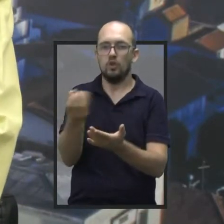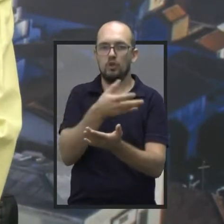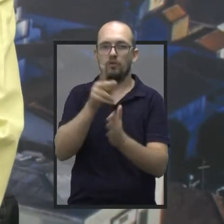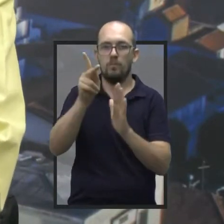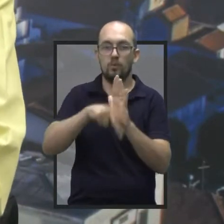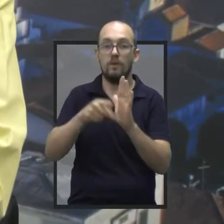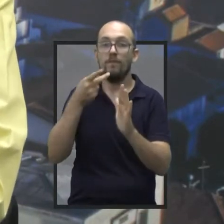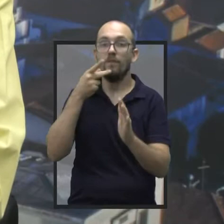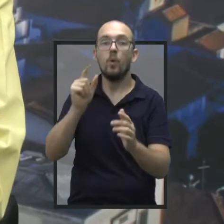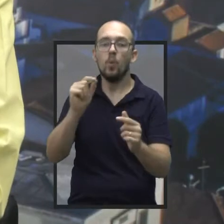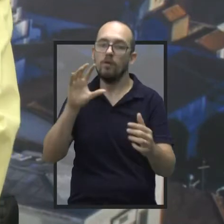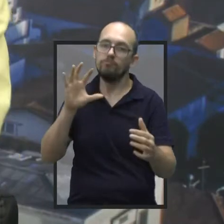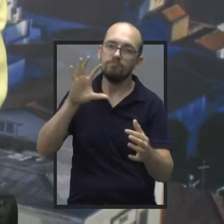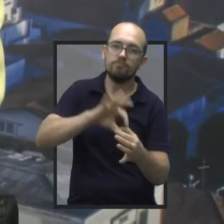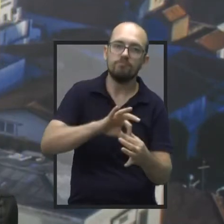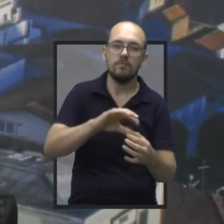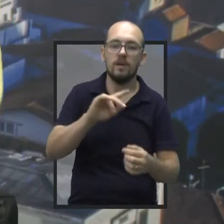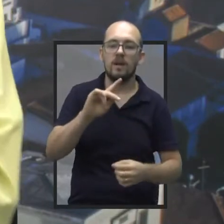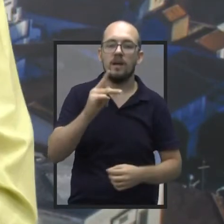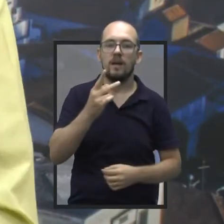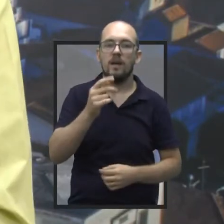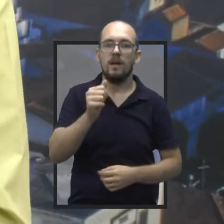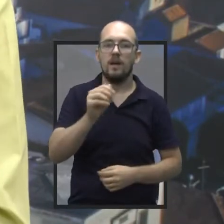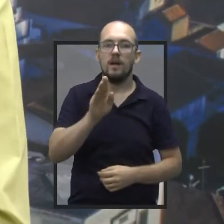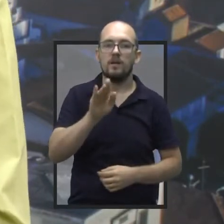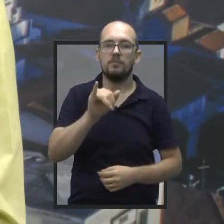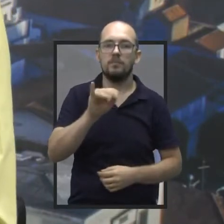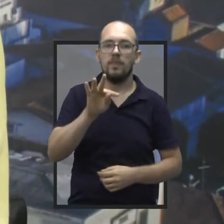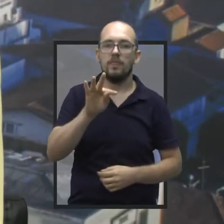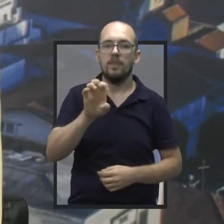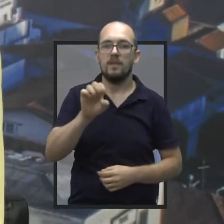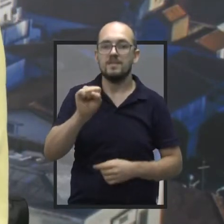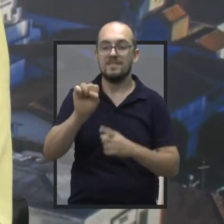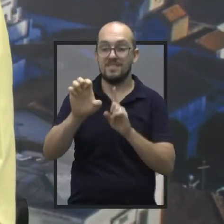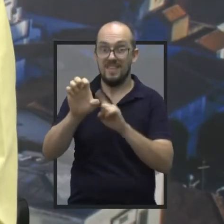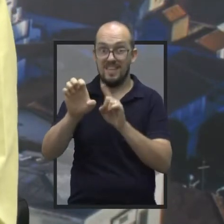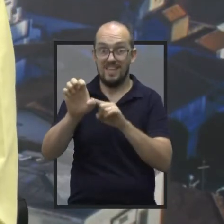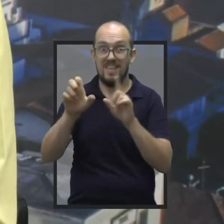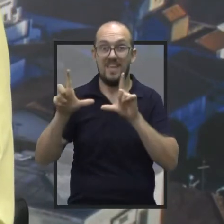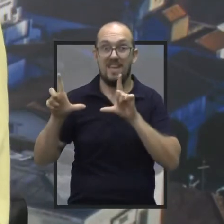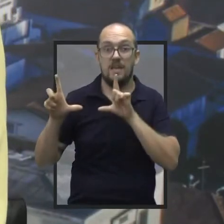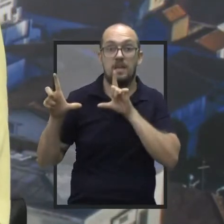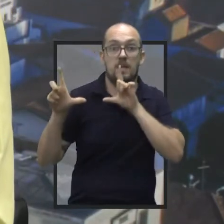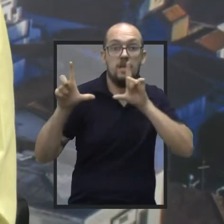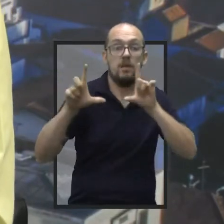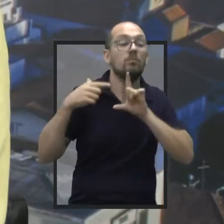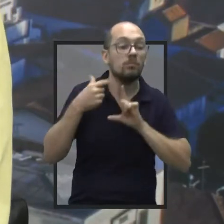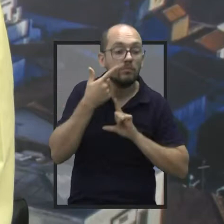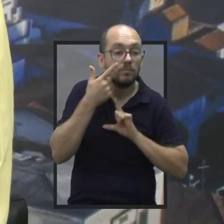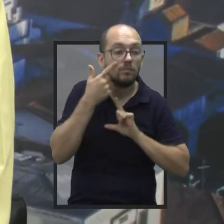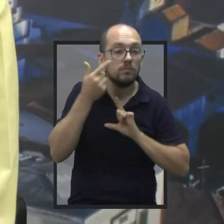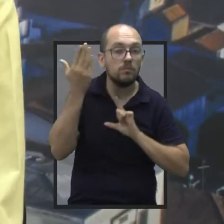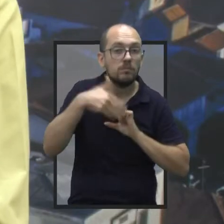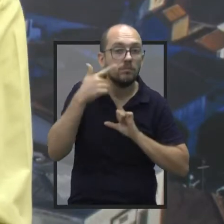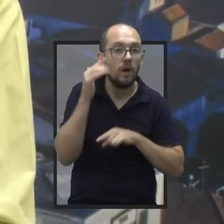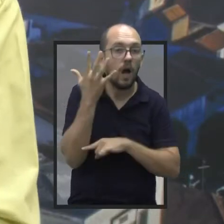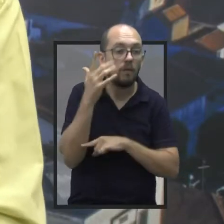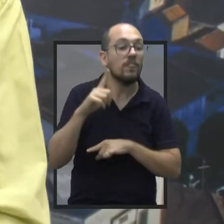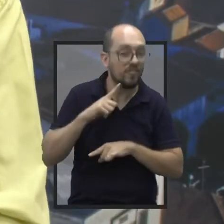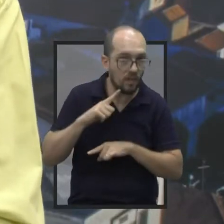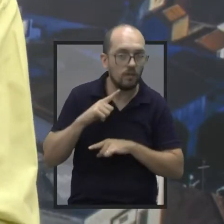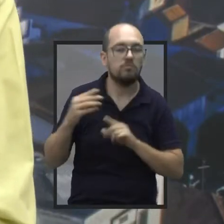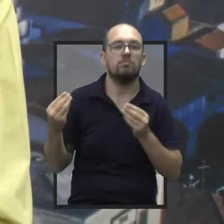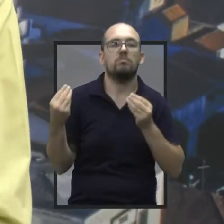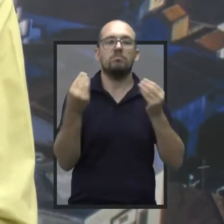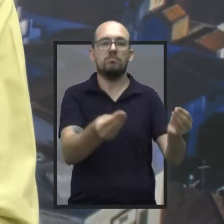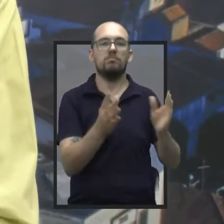vincula ao ABITSE, a concessão do ABITSE mediante ao plantio, a comprovação de um plantio de uma muda de